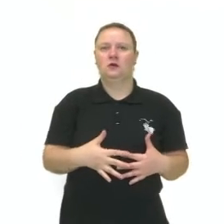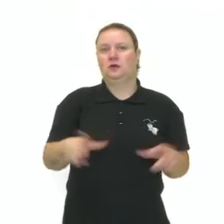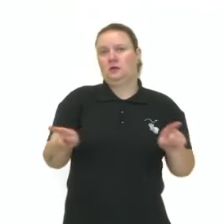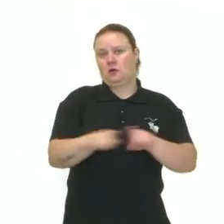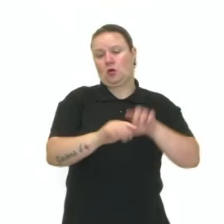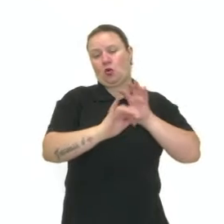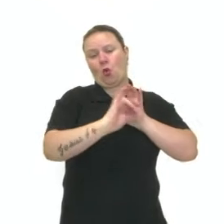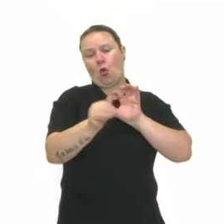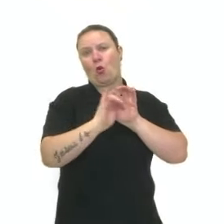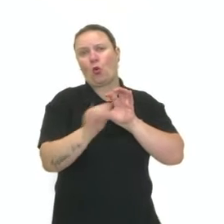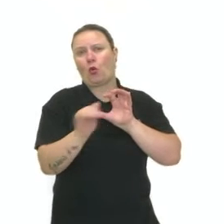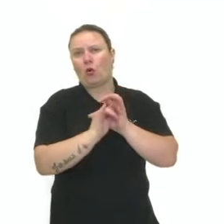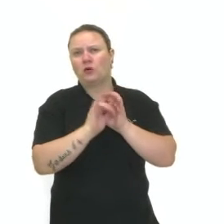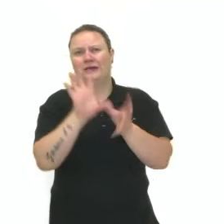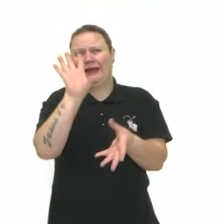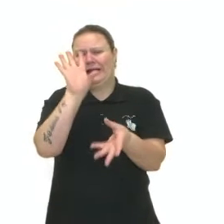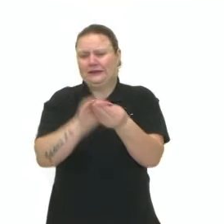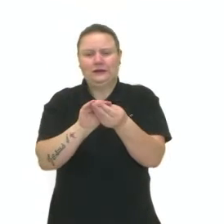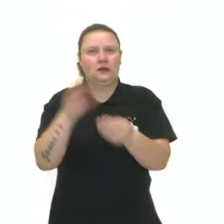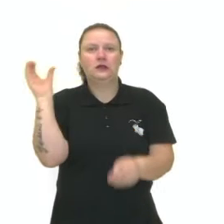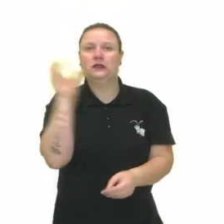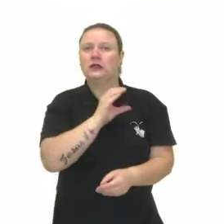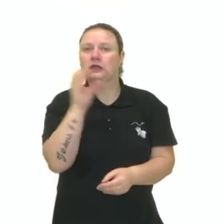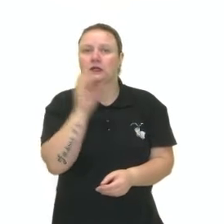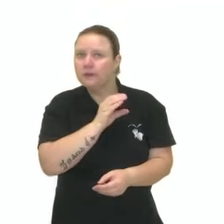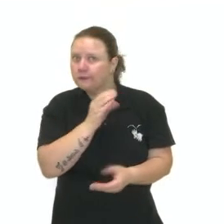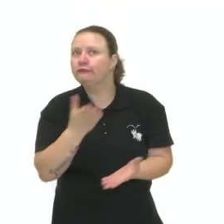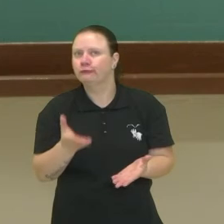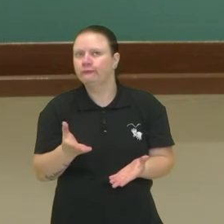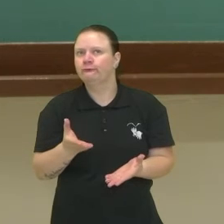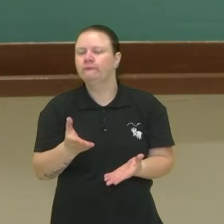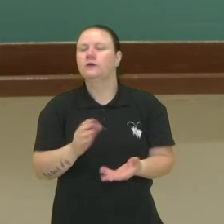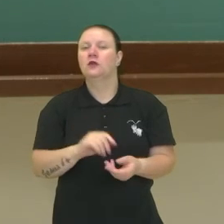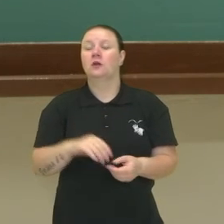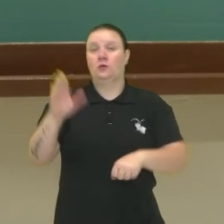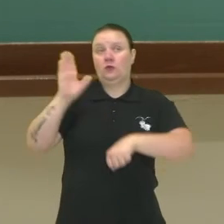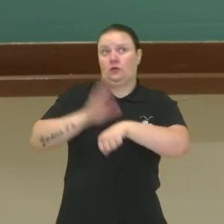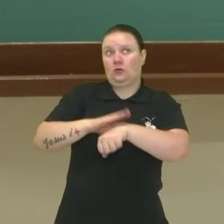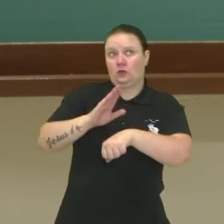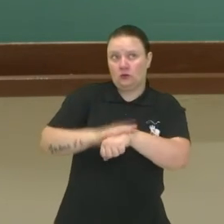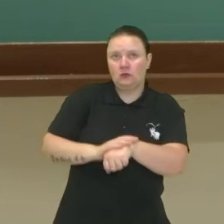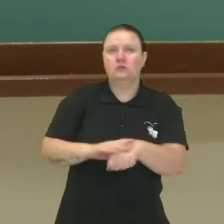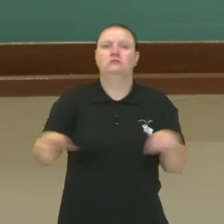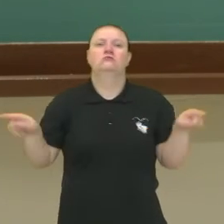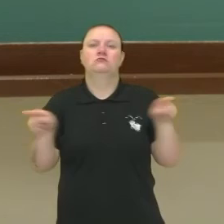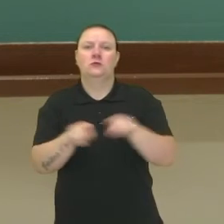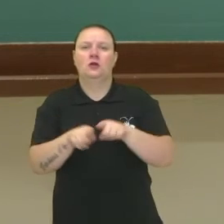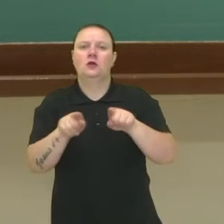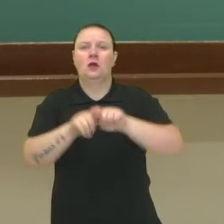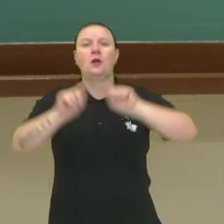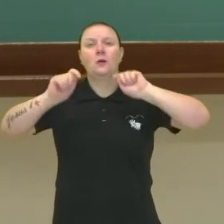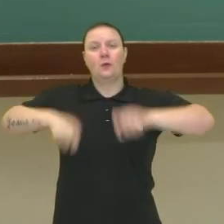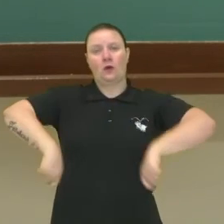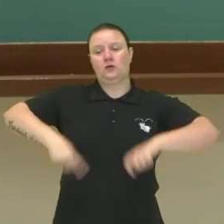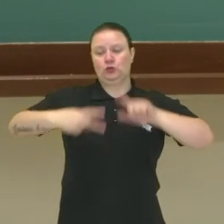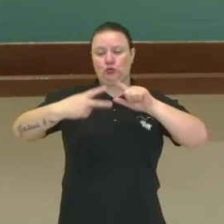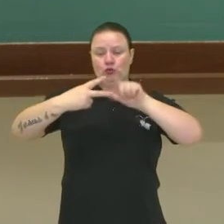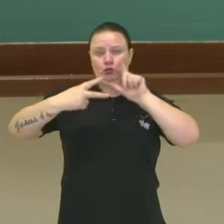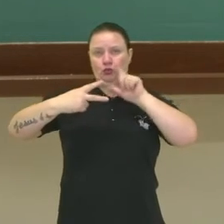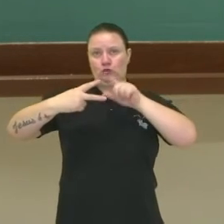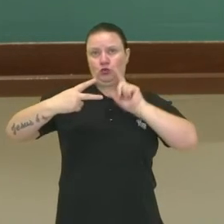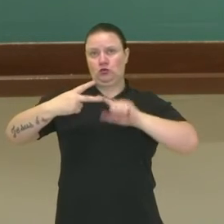ter muitos espaços diferentes. O tempo, né? Nós sabemos que o tempo pode ser de 2 maneiras,